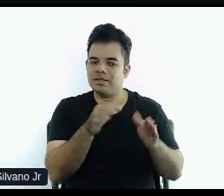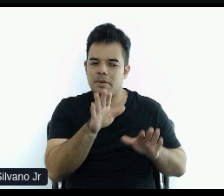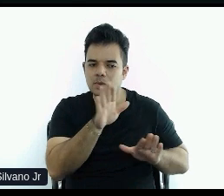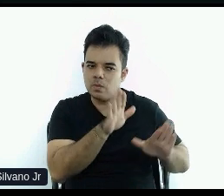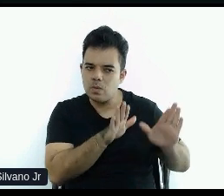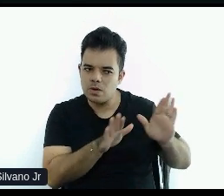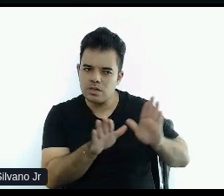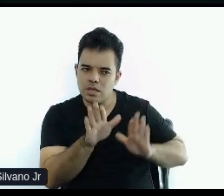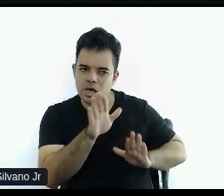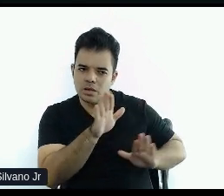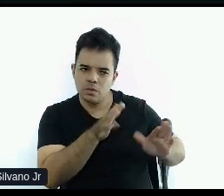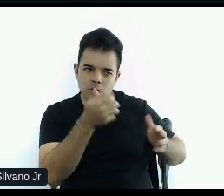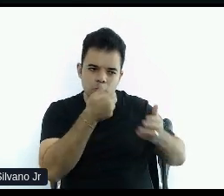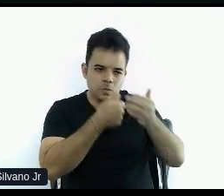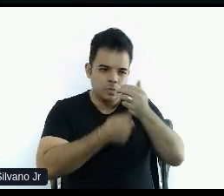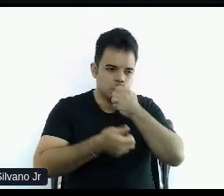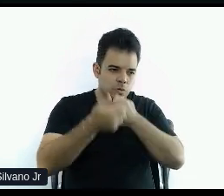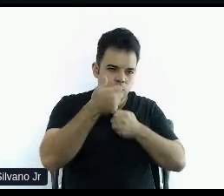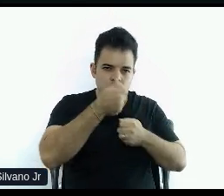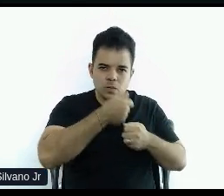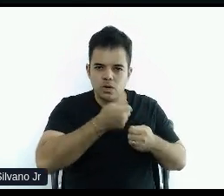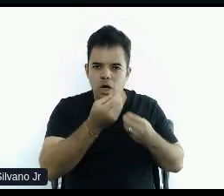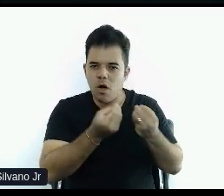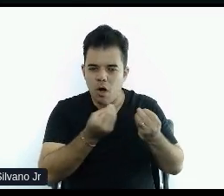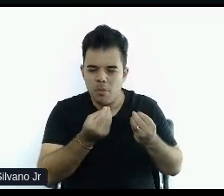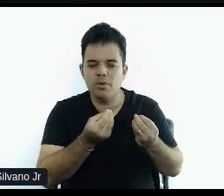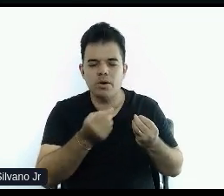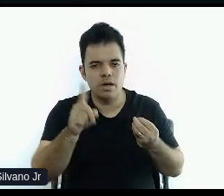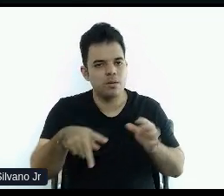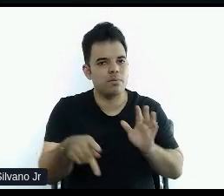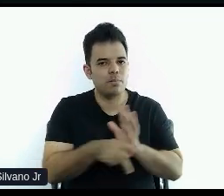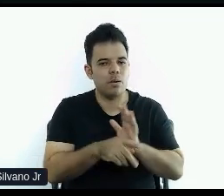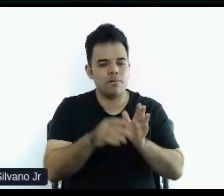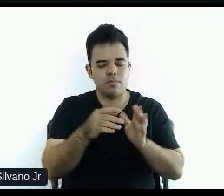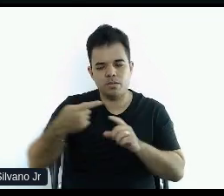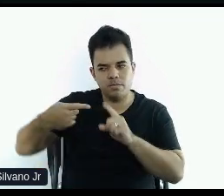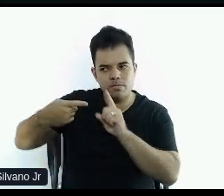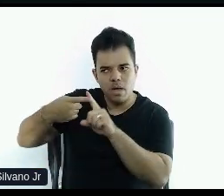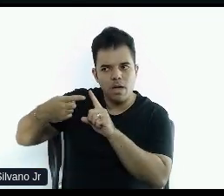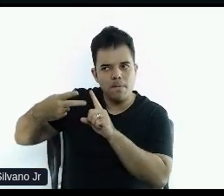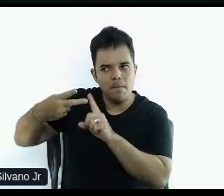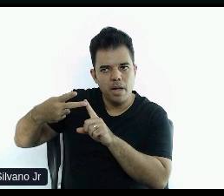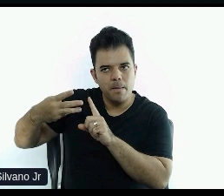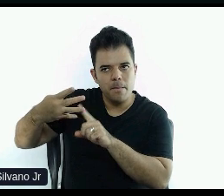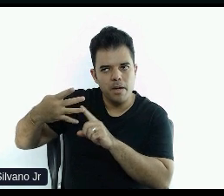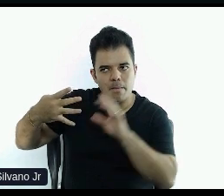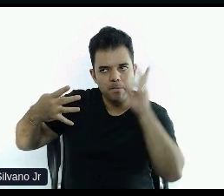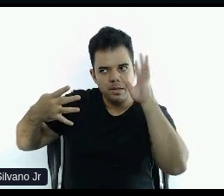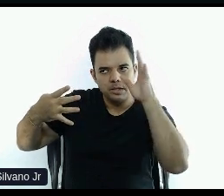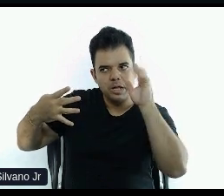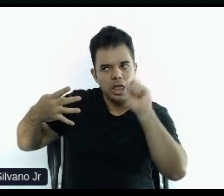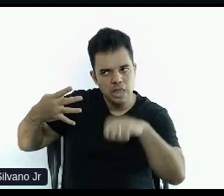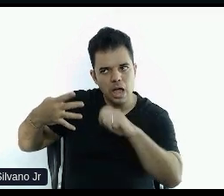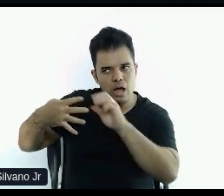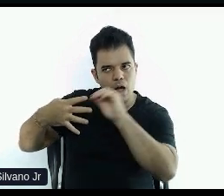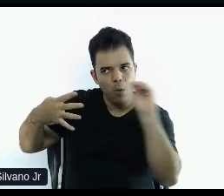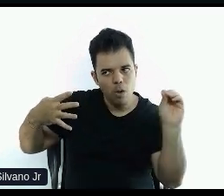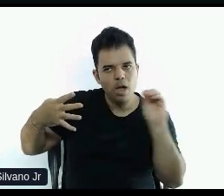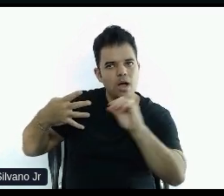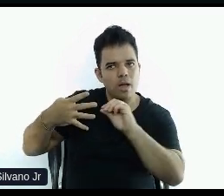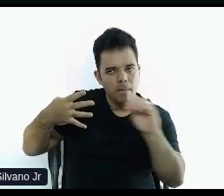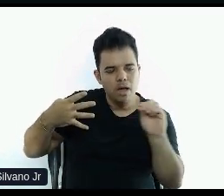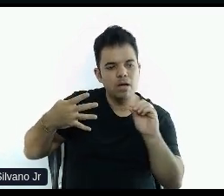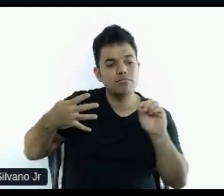isso, que a gente observou uma sequência de ações e uma sequência de passos que se tornavam